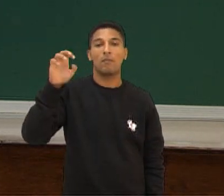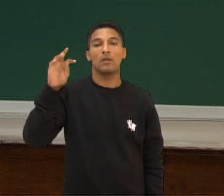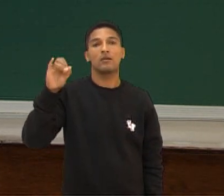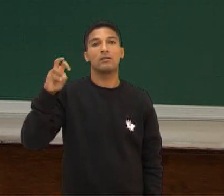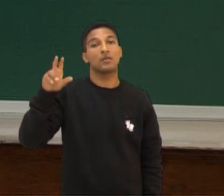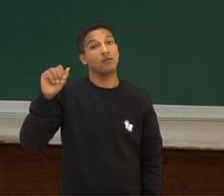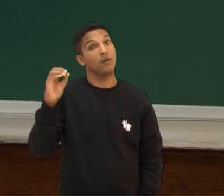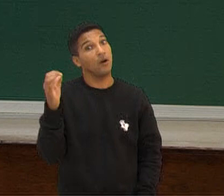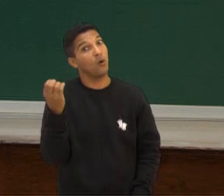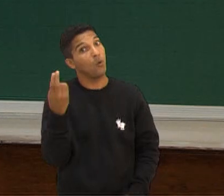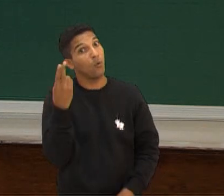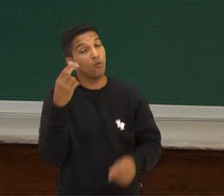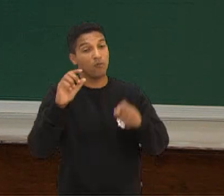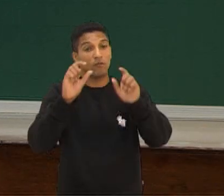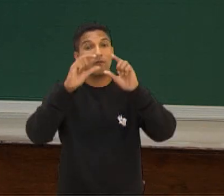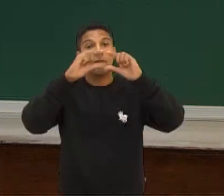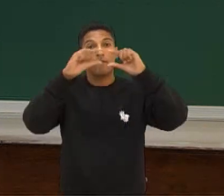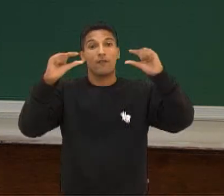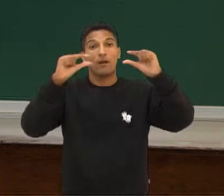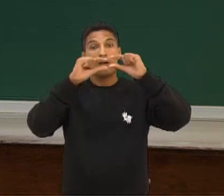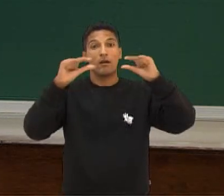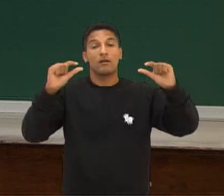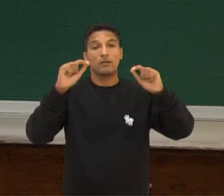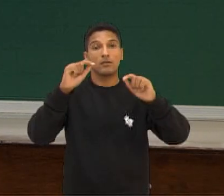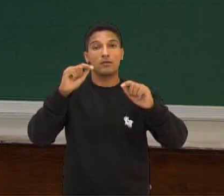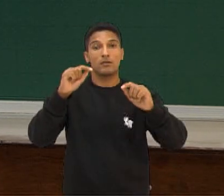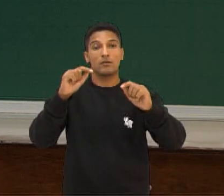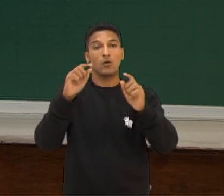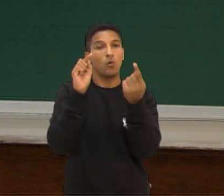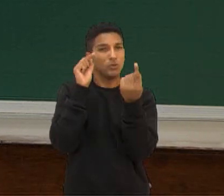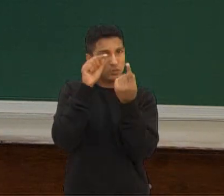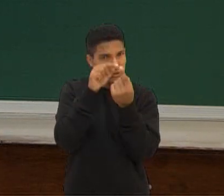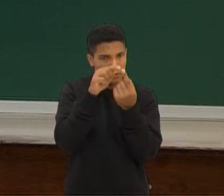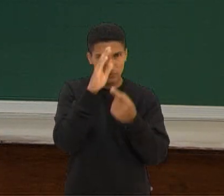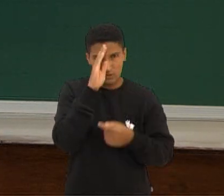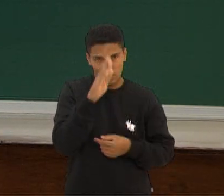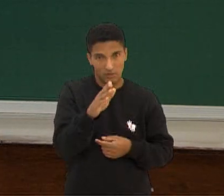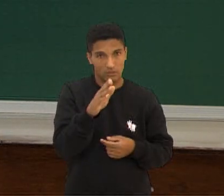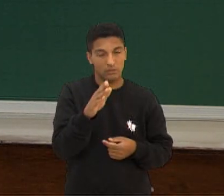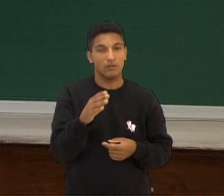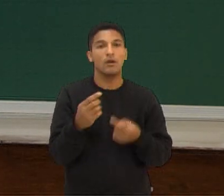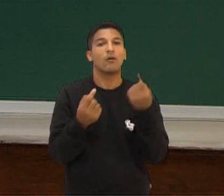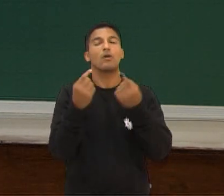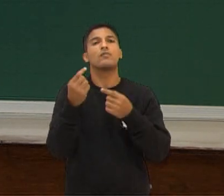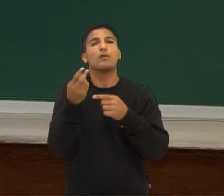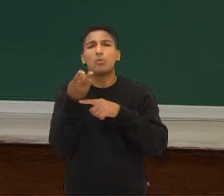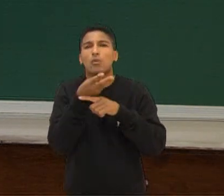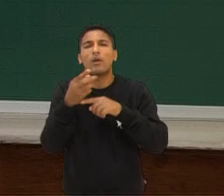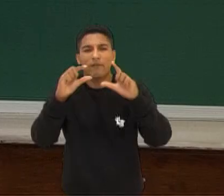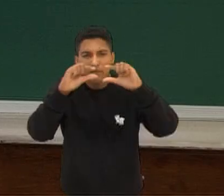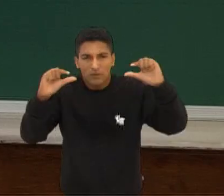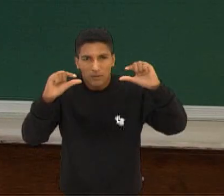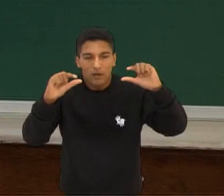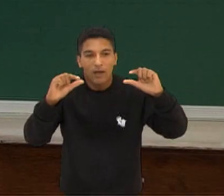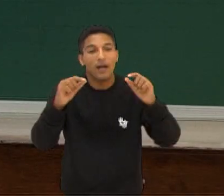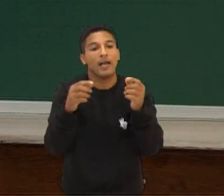objetiva indireta. O que eu vou procurar na minha oração principal? Vou procurar meu verbo de ligação, né? Será que tem? Então agora é com